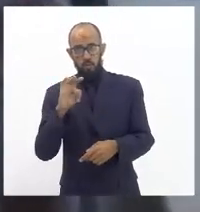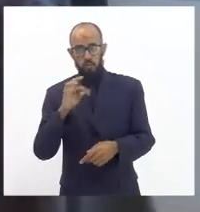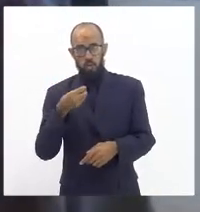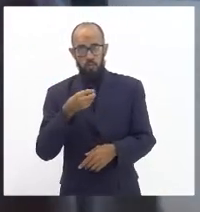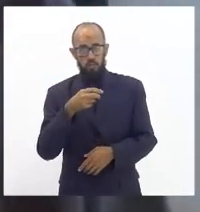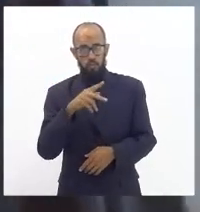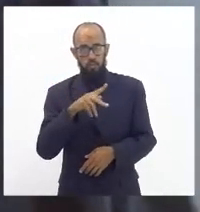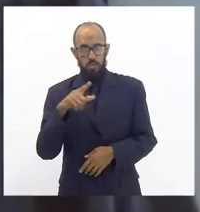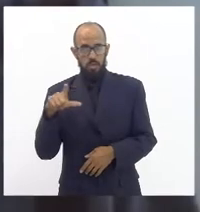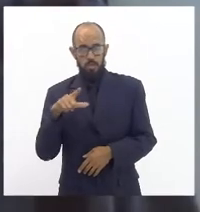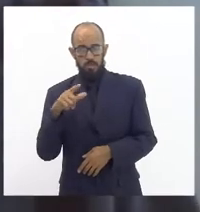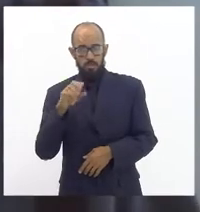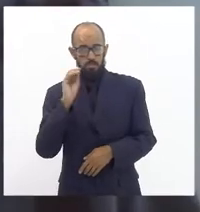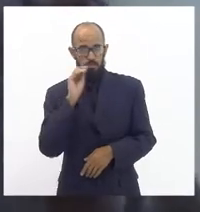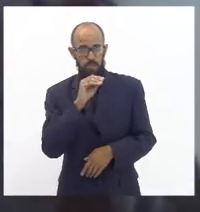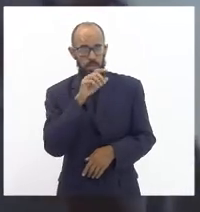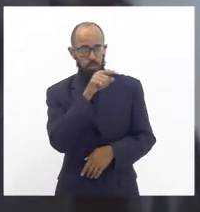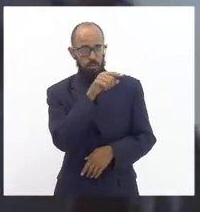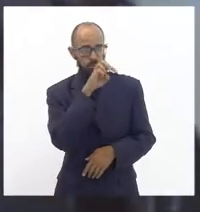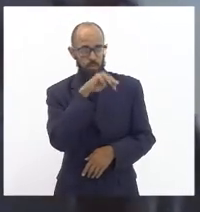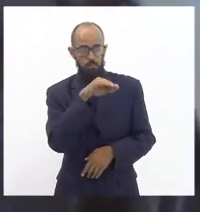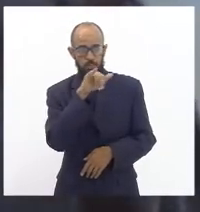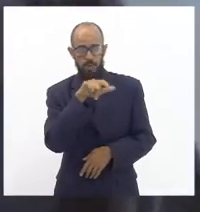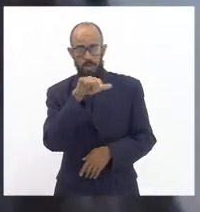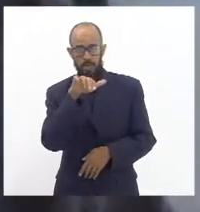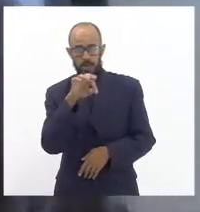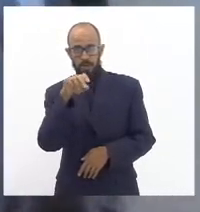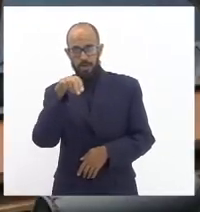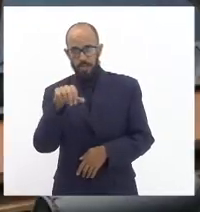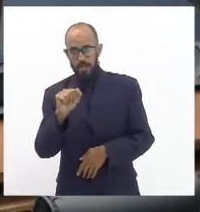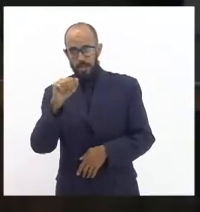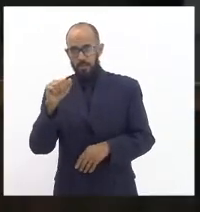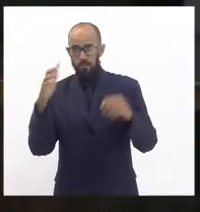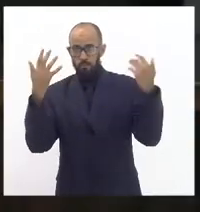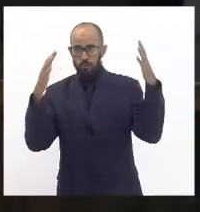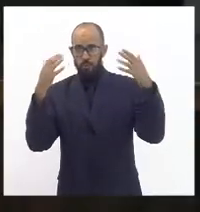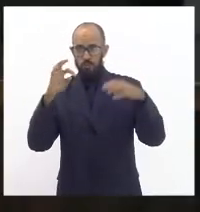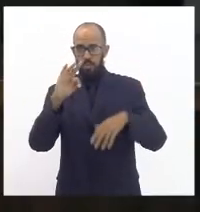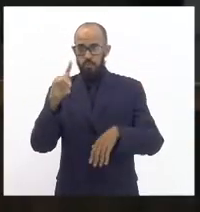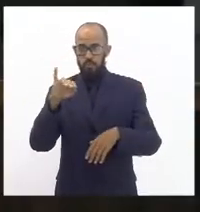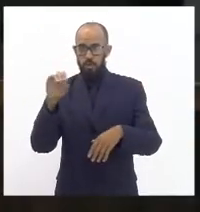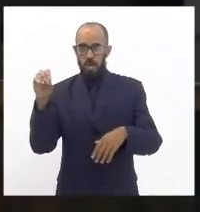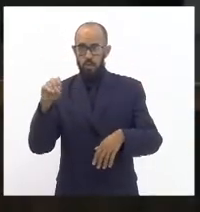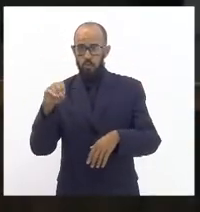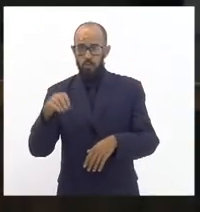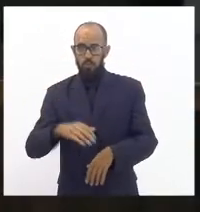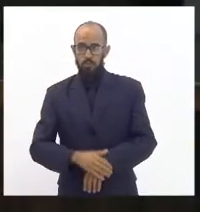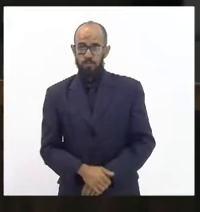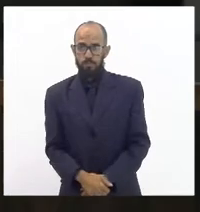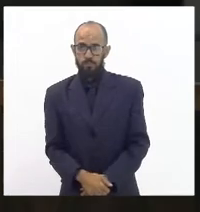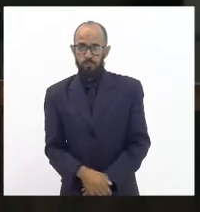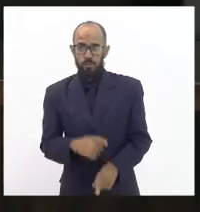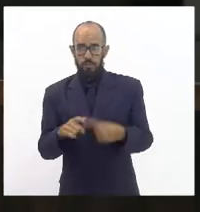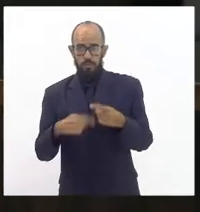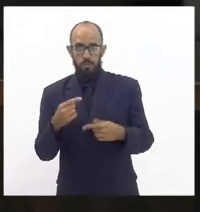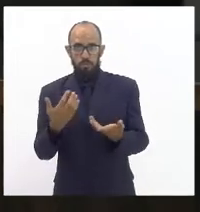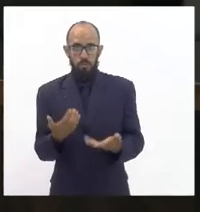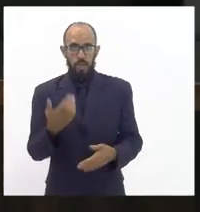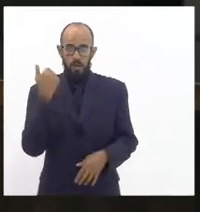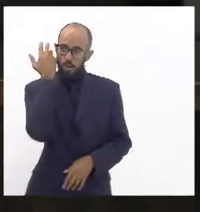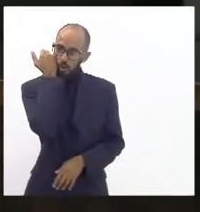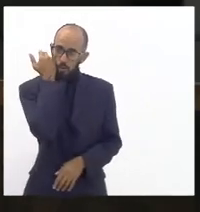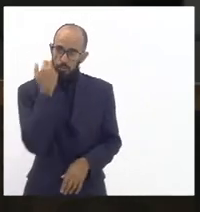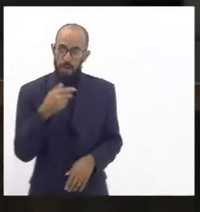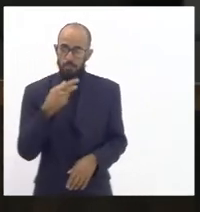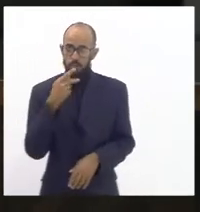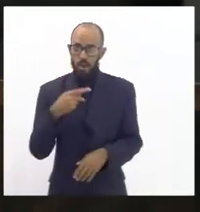nossa Milena Valeu Presidente levar Thiago de Mello e vou Thiago de Mello já já aquela vou elomar ele é uma aqui para declamar um